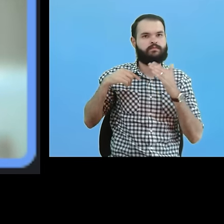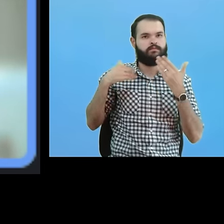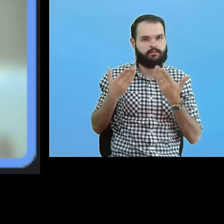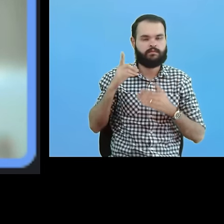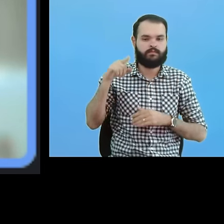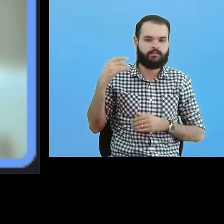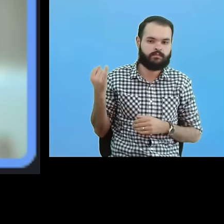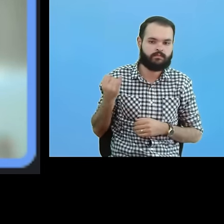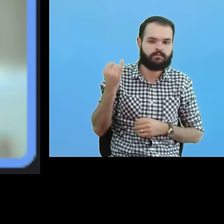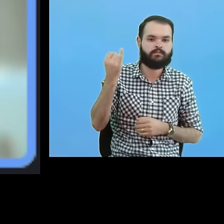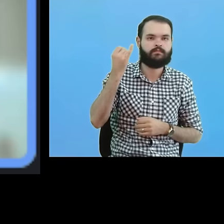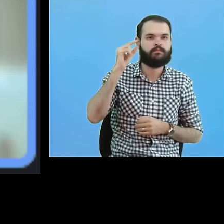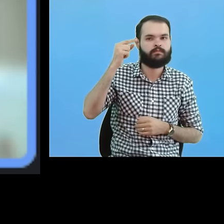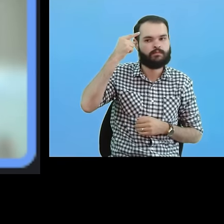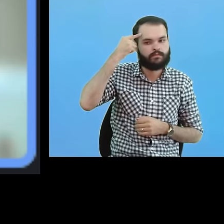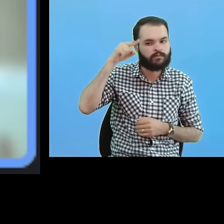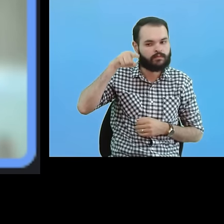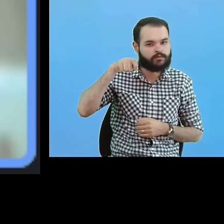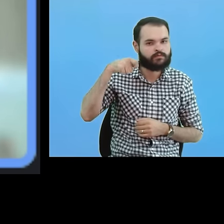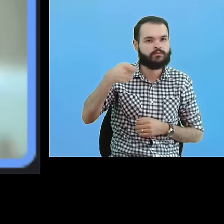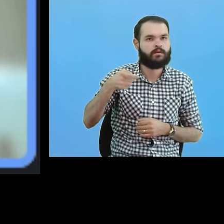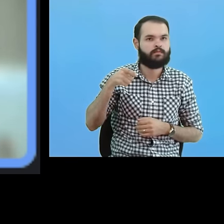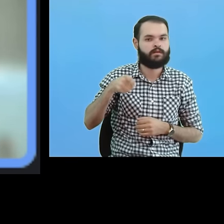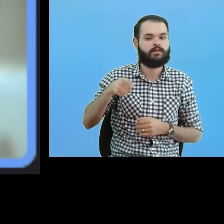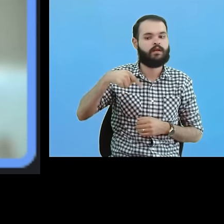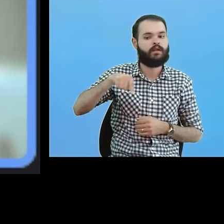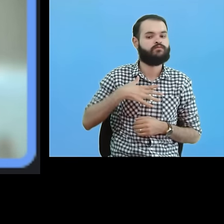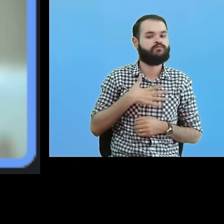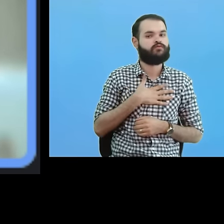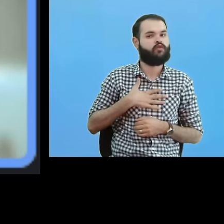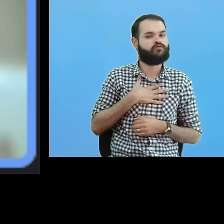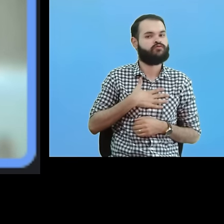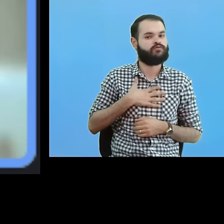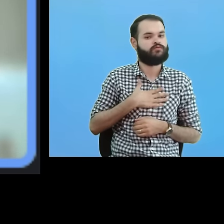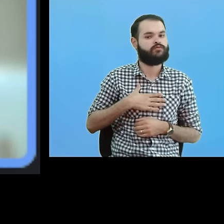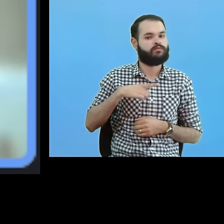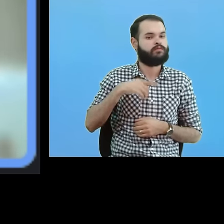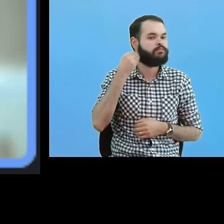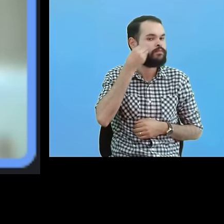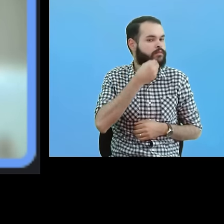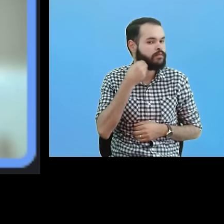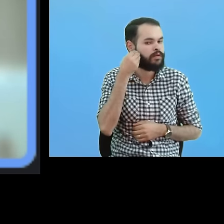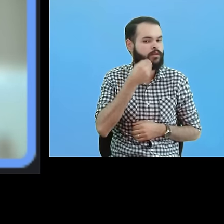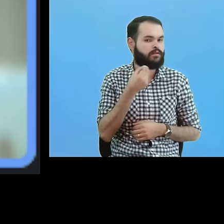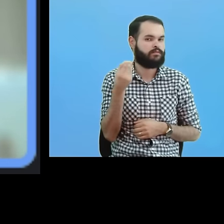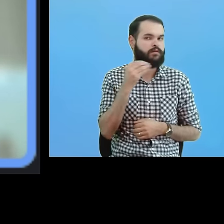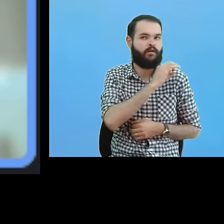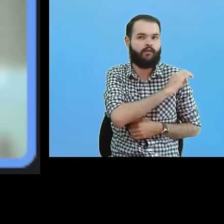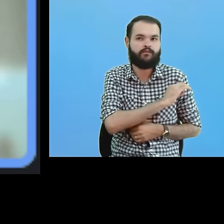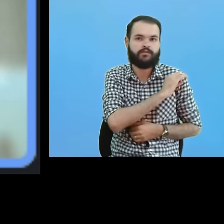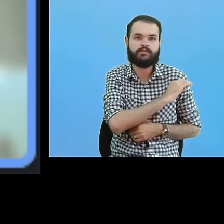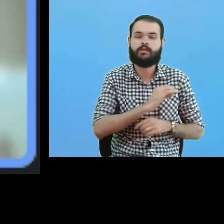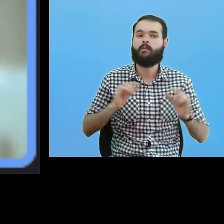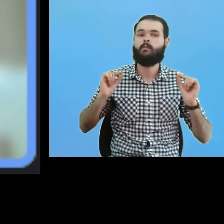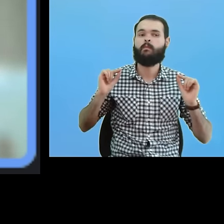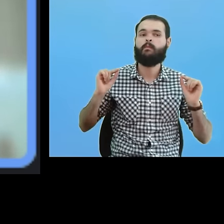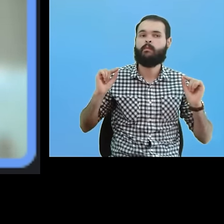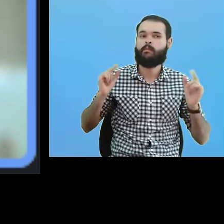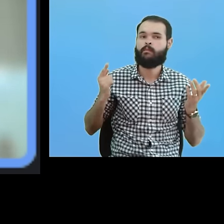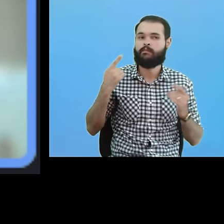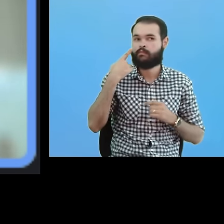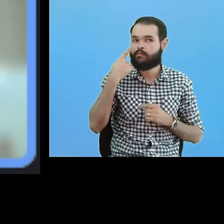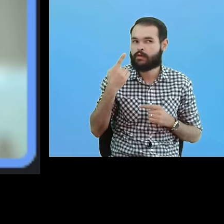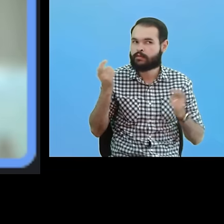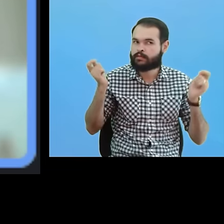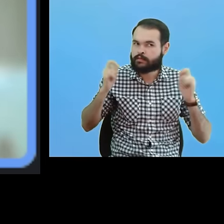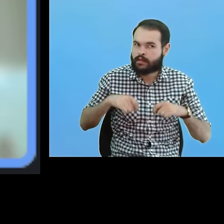diálogo, desde a interface, saber o que eles gostariam de ter de experiências nas oficinas, desde aquilo que é possível que a